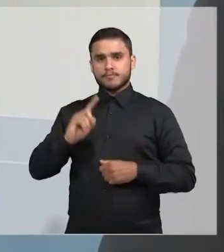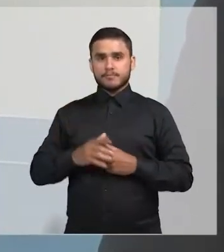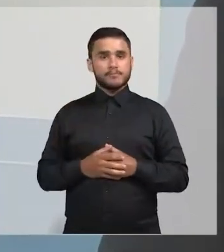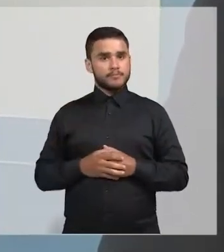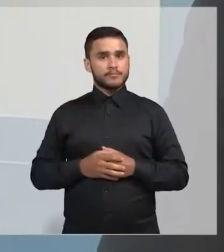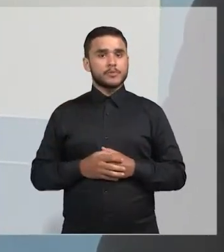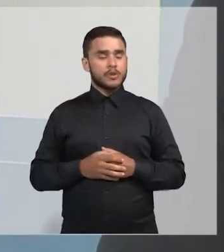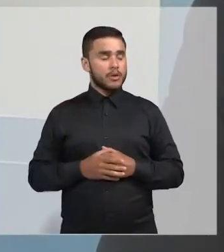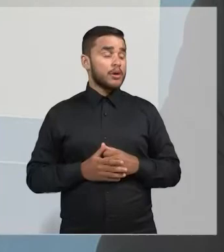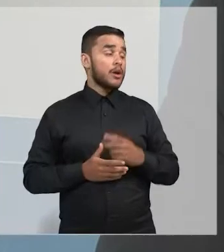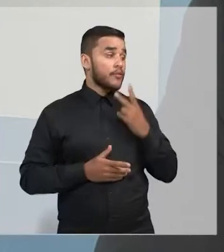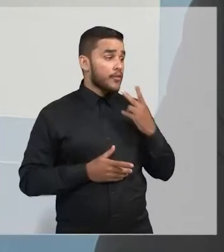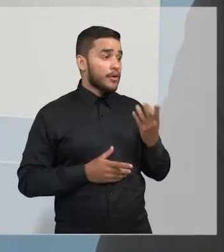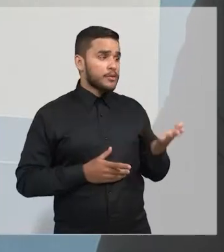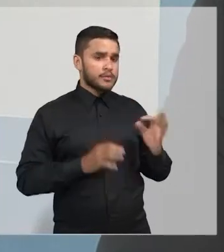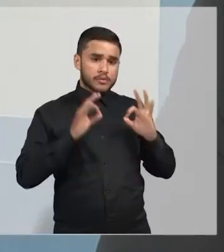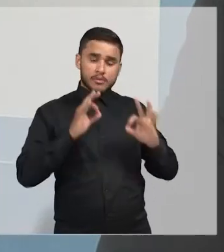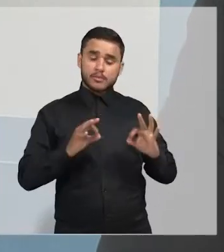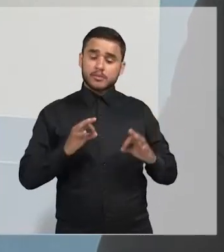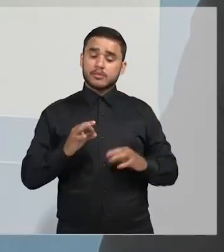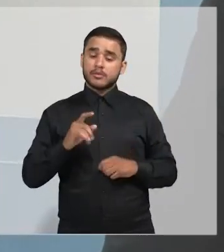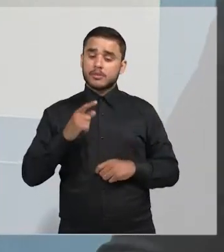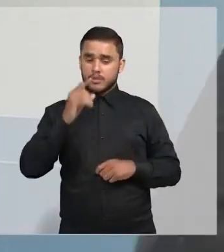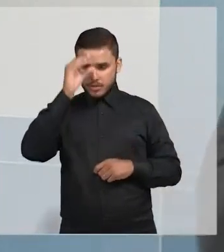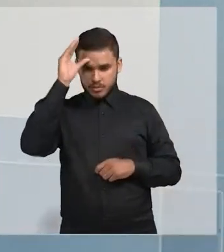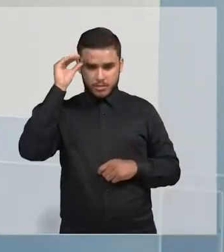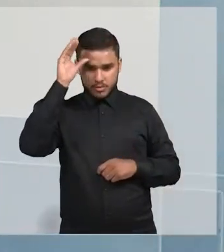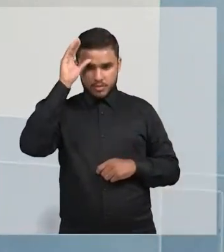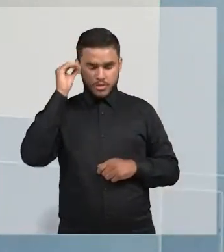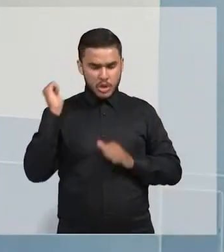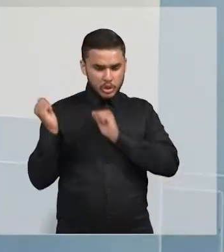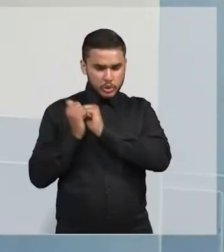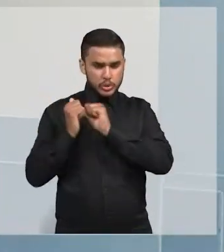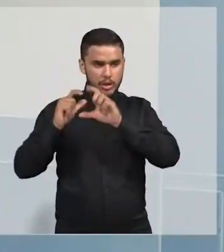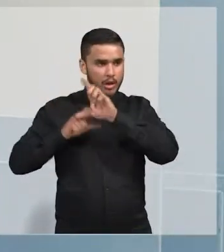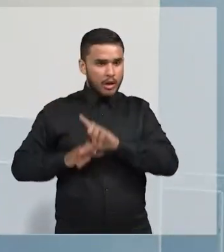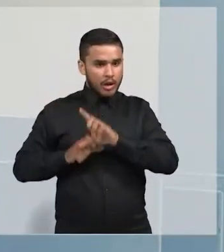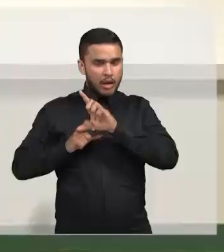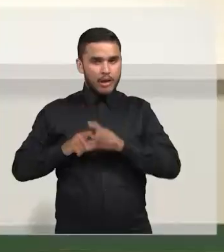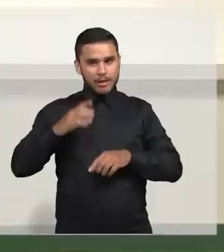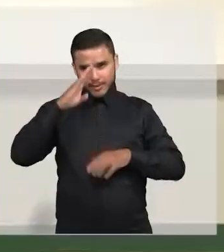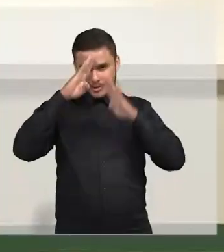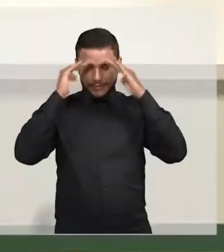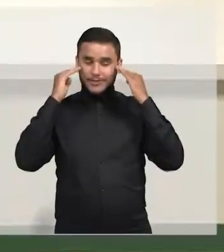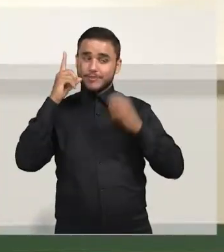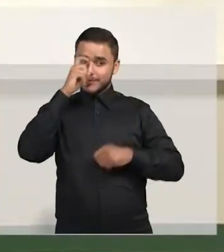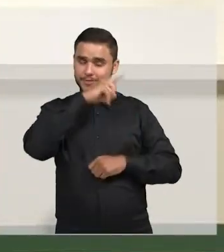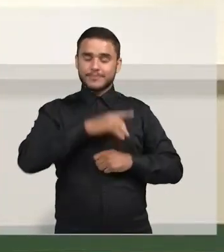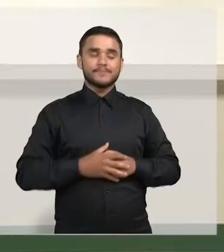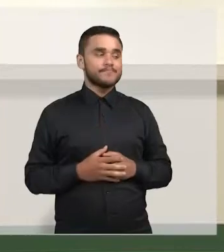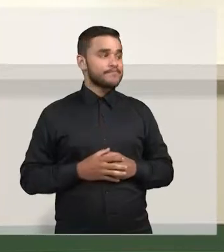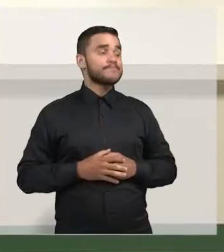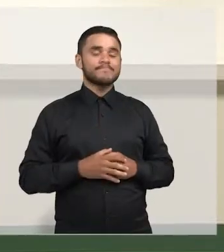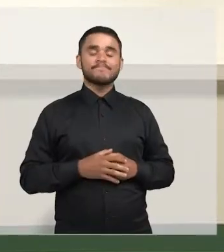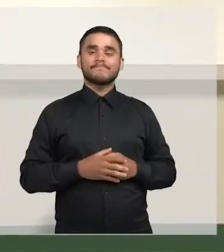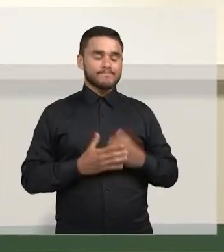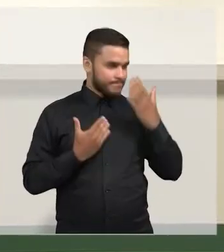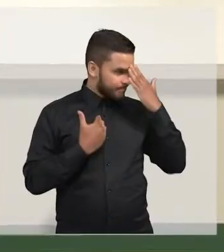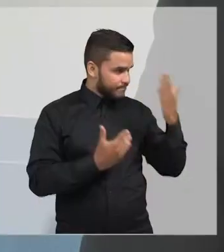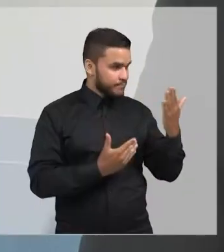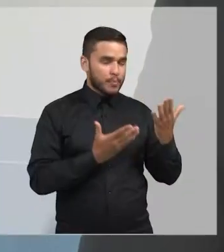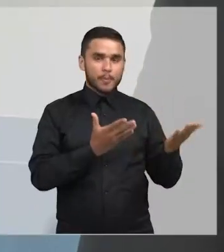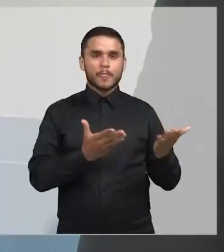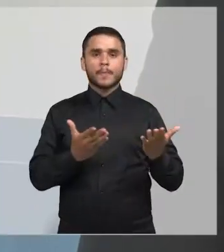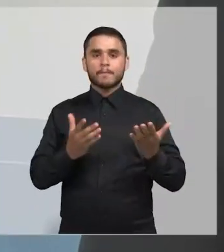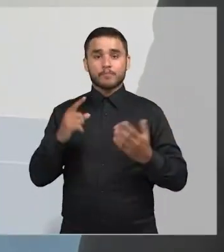levando nas costas, não é brincadeira, não. Se ele errar um carro na Alba Verde daquela, Luiz, obrigado. Eu que agradeço. Valeu, irmão. Eu volto na próxima semana, se Deus quiser, arrumar um